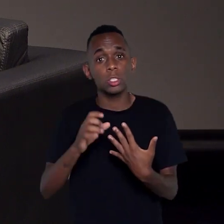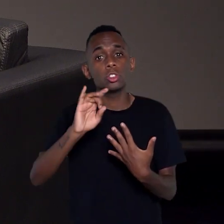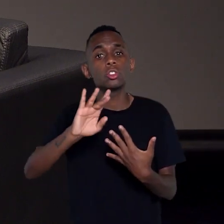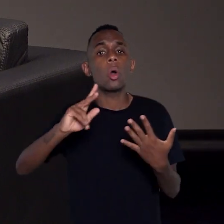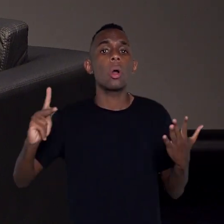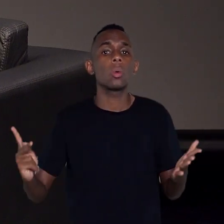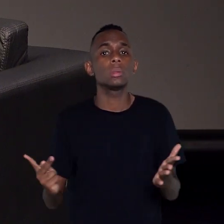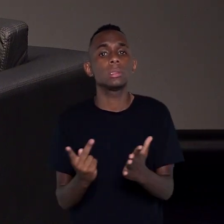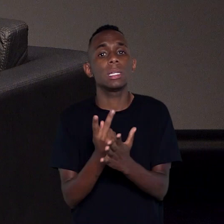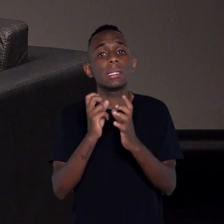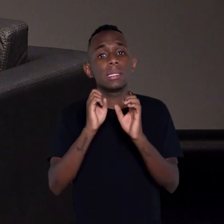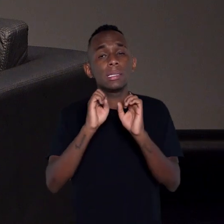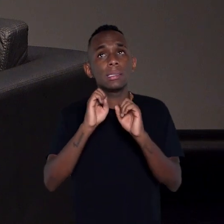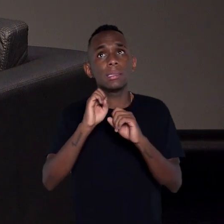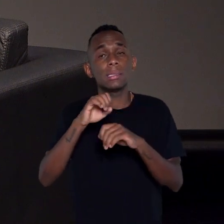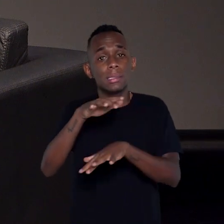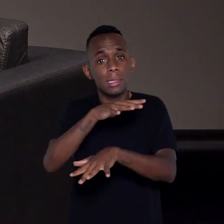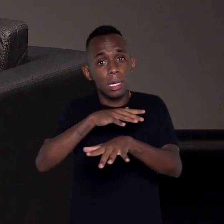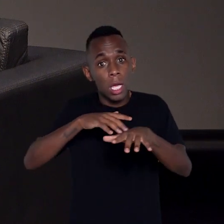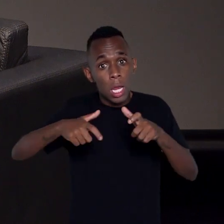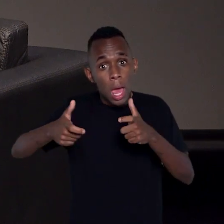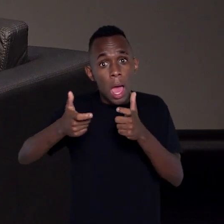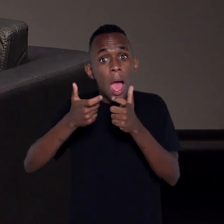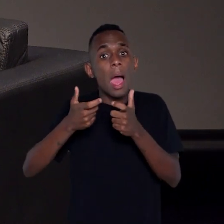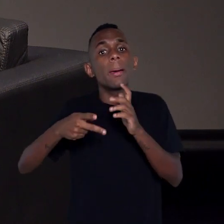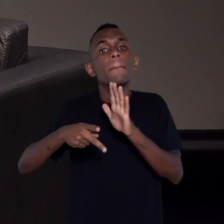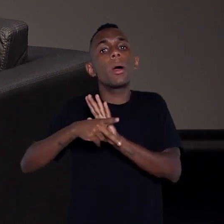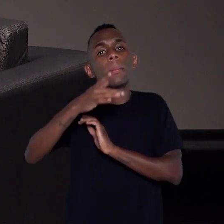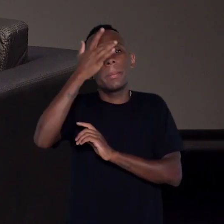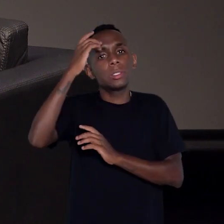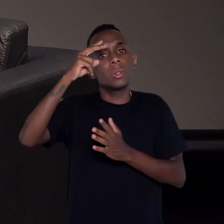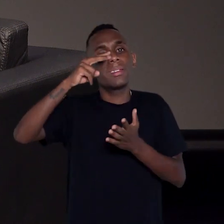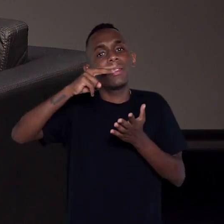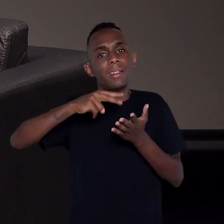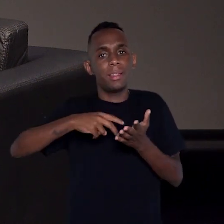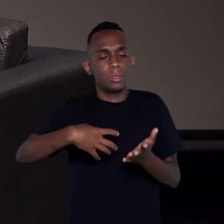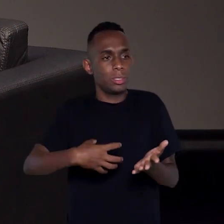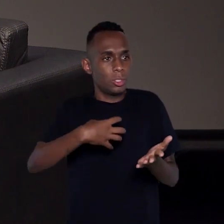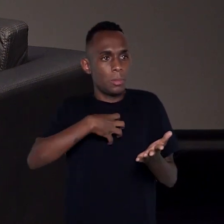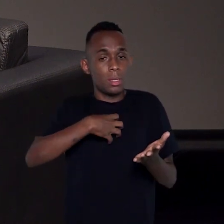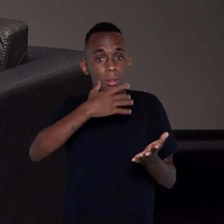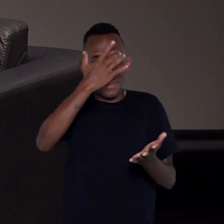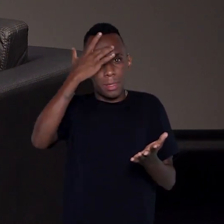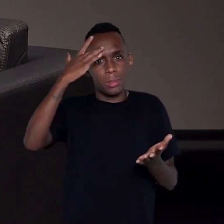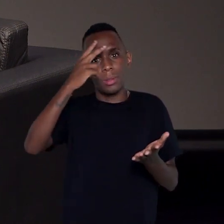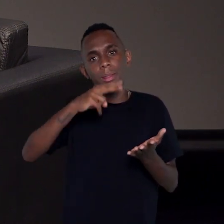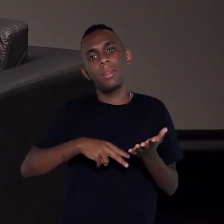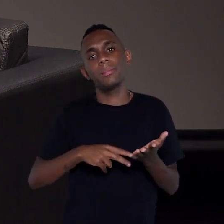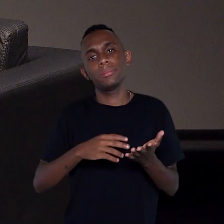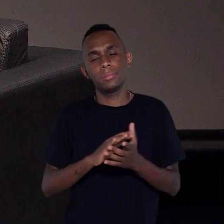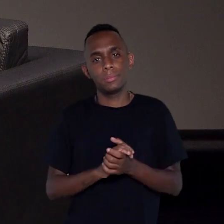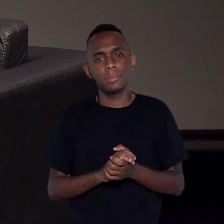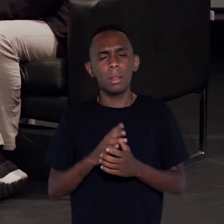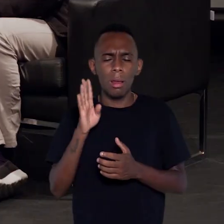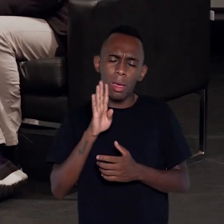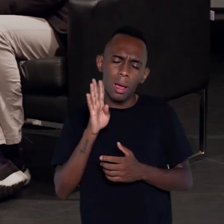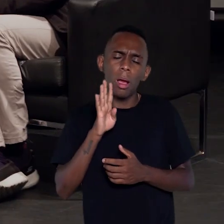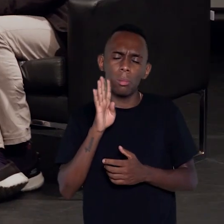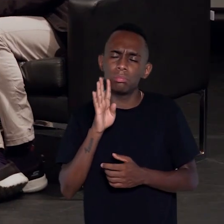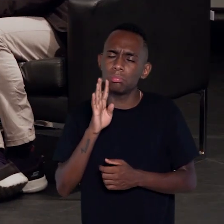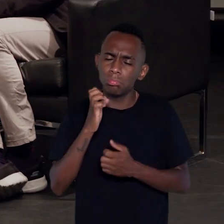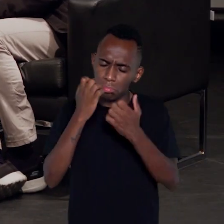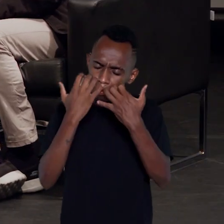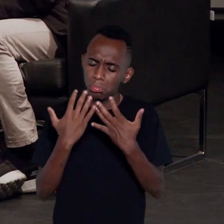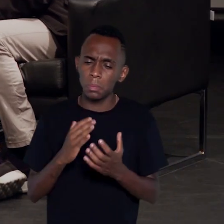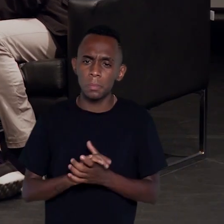no mundo do leitor, no campo do leitor, né, no corpo do leitor. Legal isso,